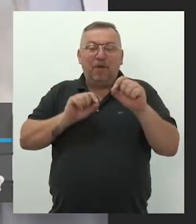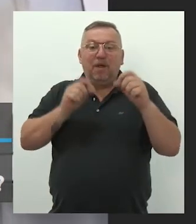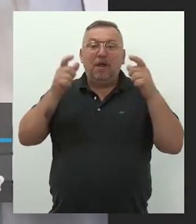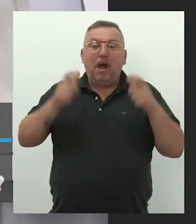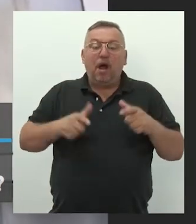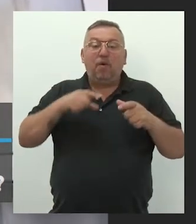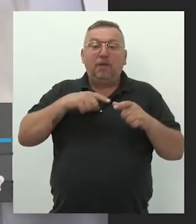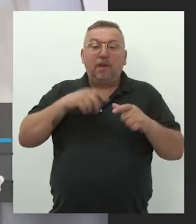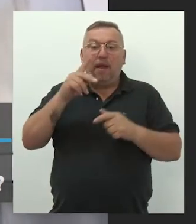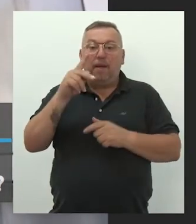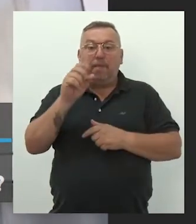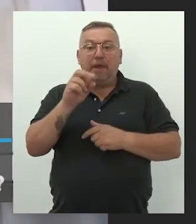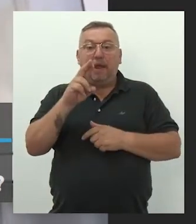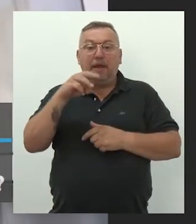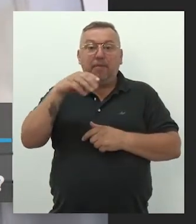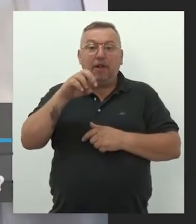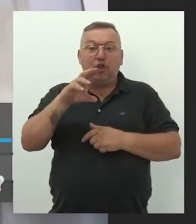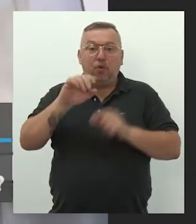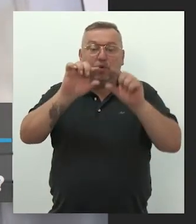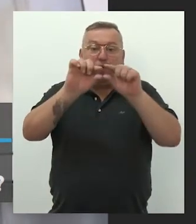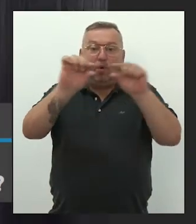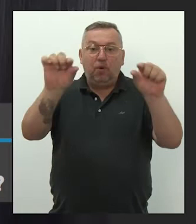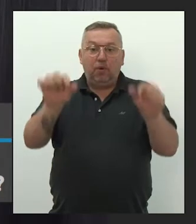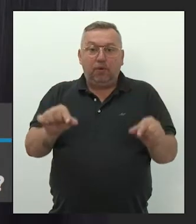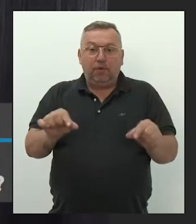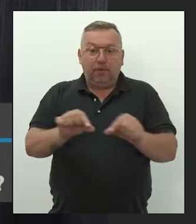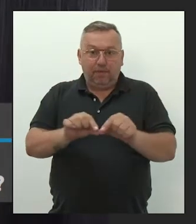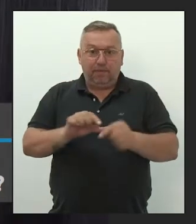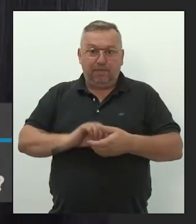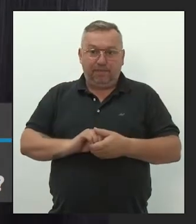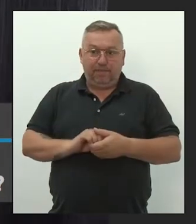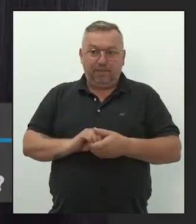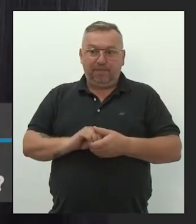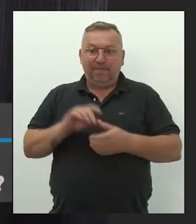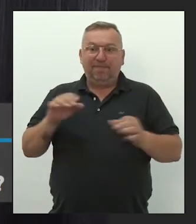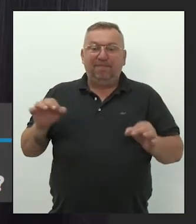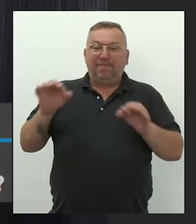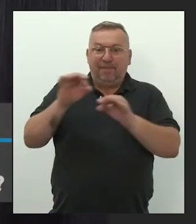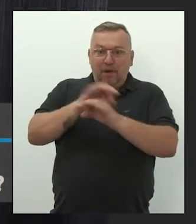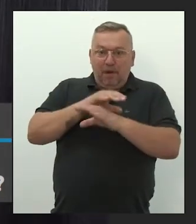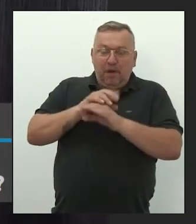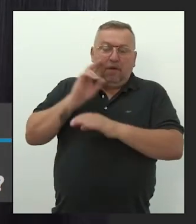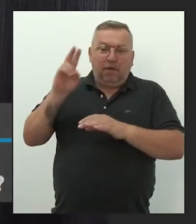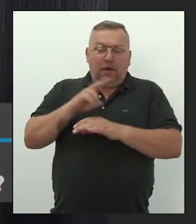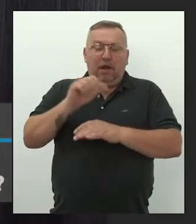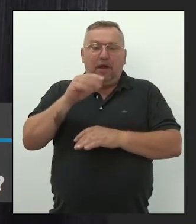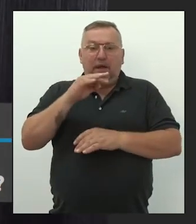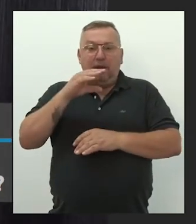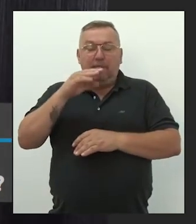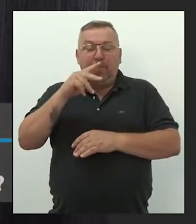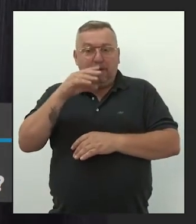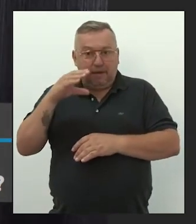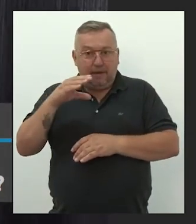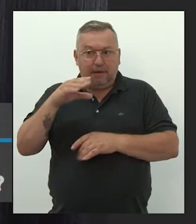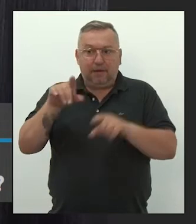o perímetro. Isso mesmo, Carol. Então a gente vai finalizar esse ciclo de ATPC, de grandezas e medidas,